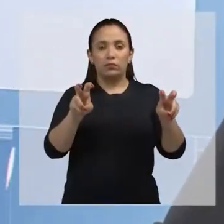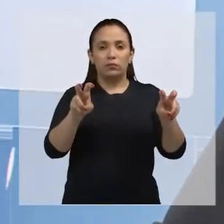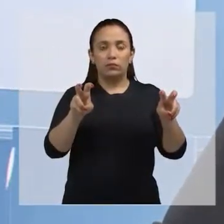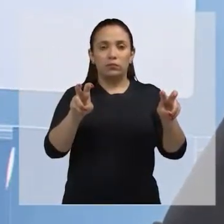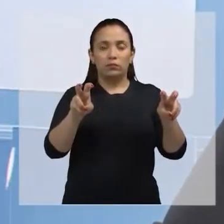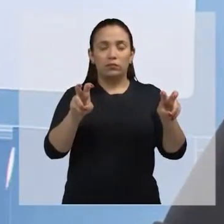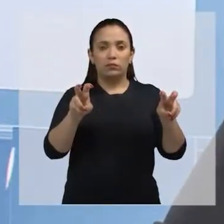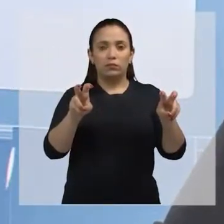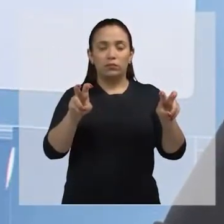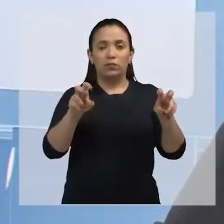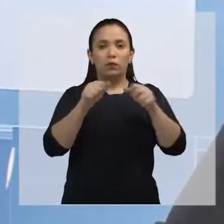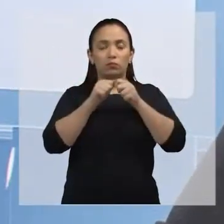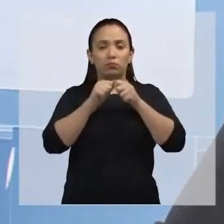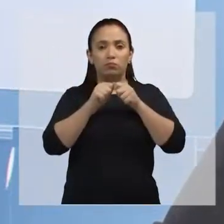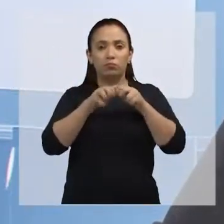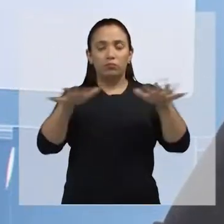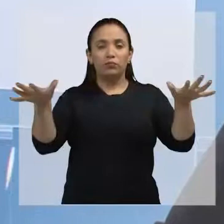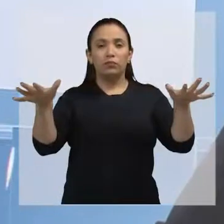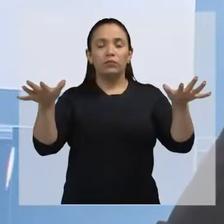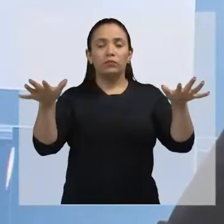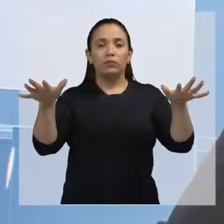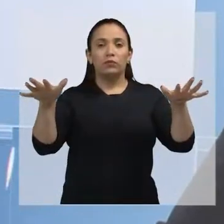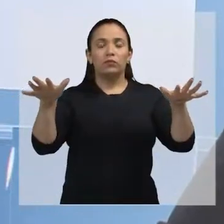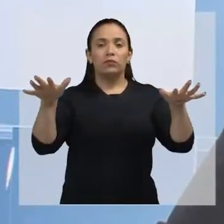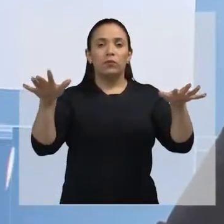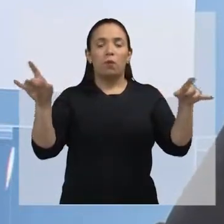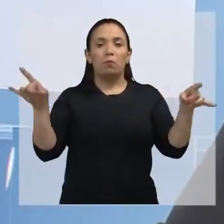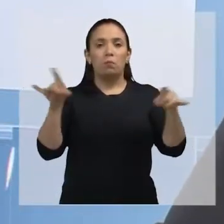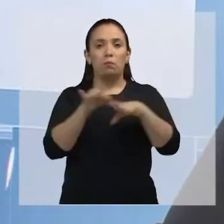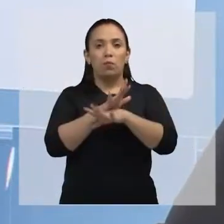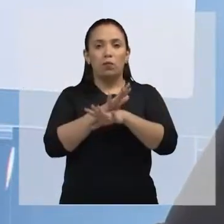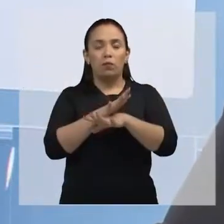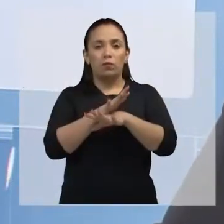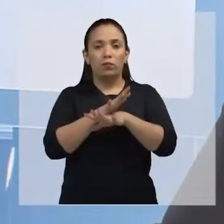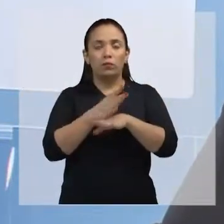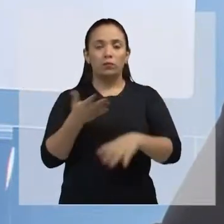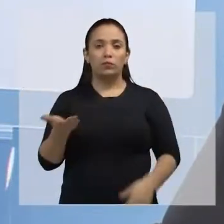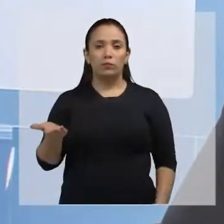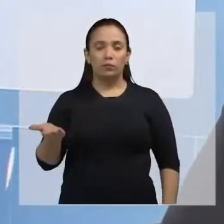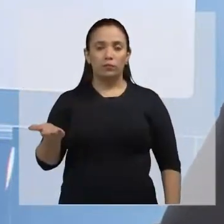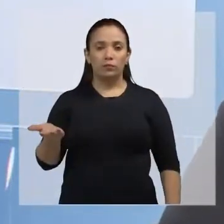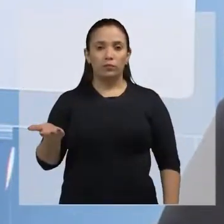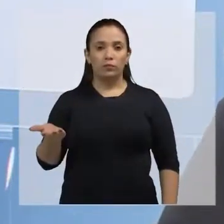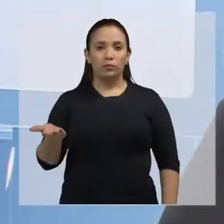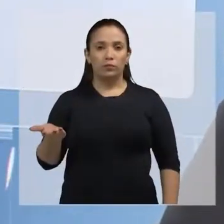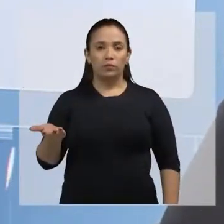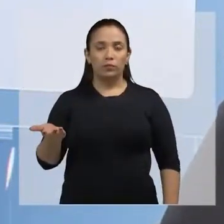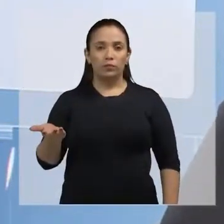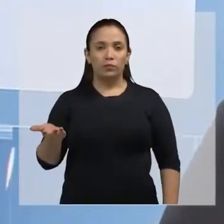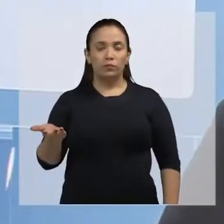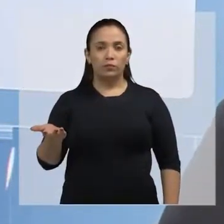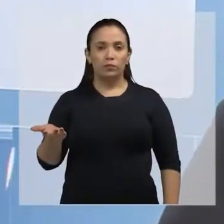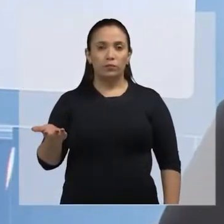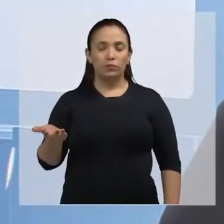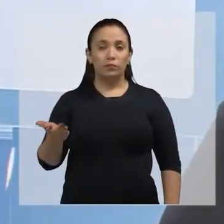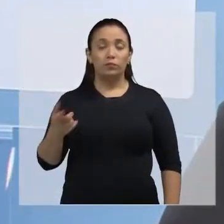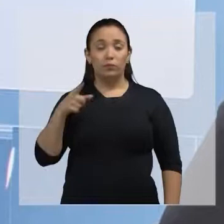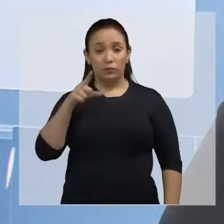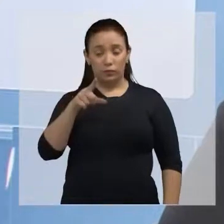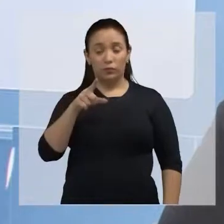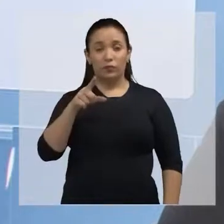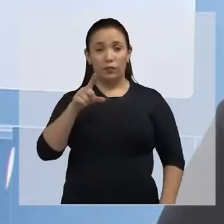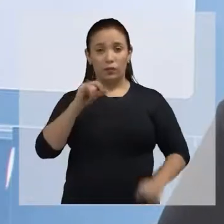jornal. Desculpa. Saiu os Twitter nos jornais todinho. Do horário nobre. Terça-noite, desculpa. Pronto. E nesse